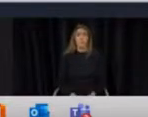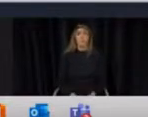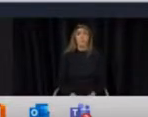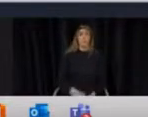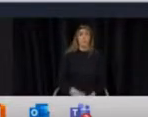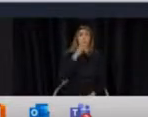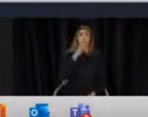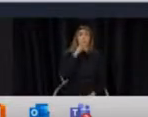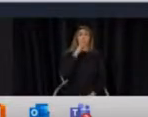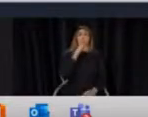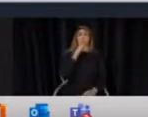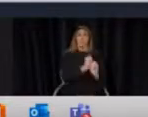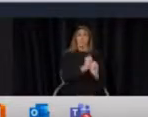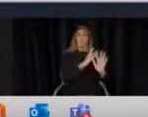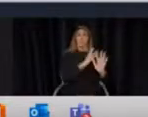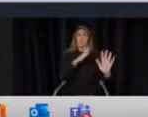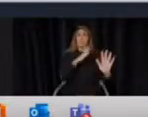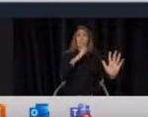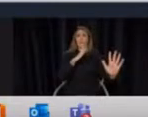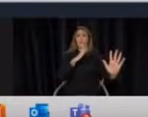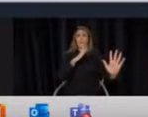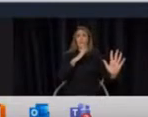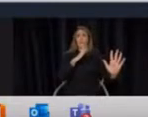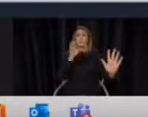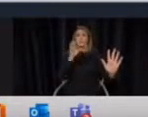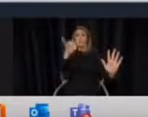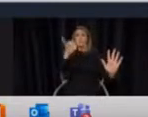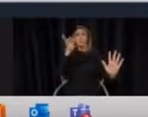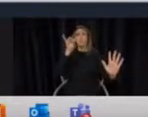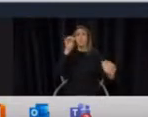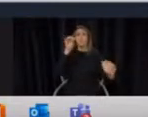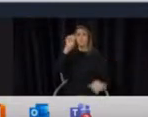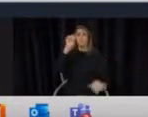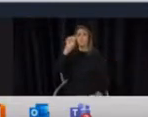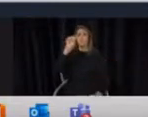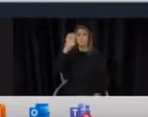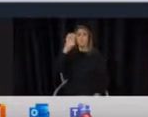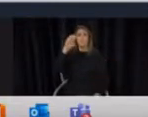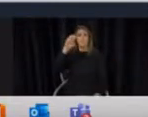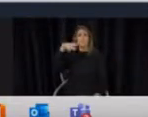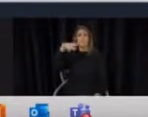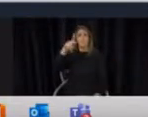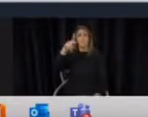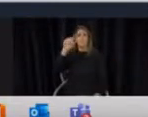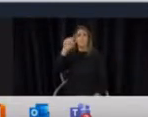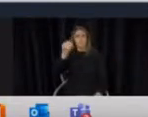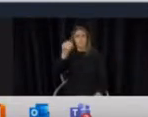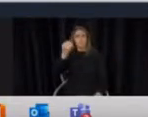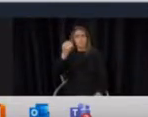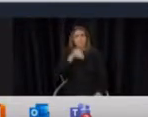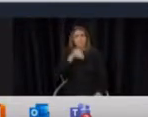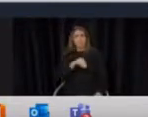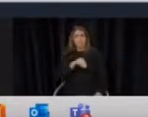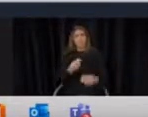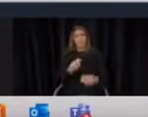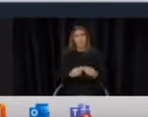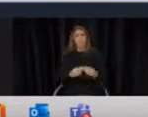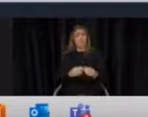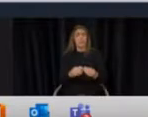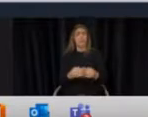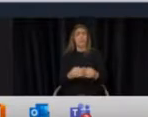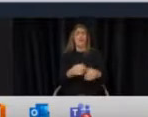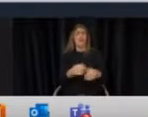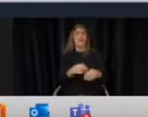eles têm acesso ao sistema da Secretaria da Saúde, e toda vez que surge um doador, automaticamente o